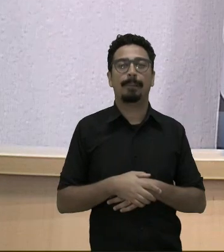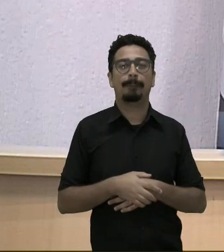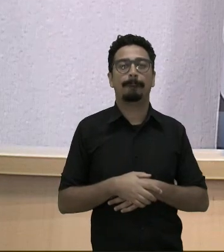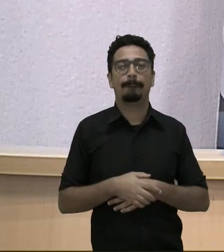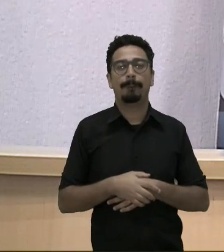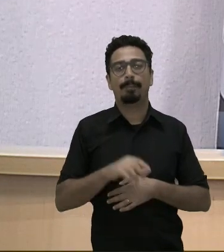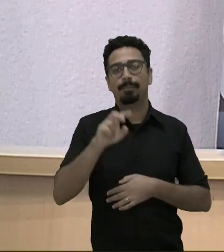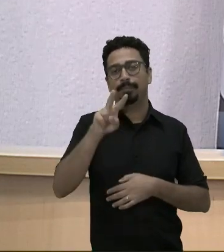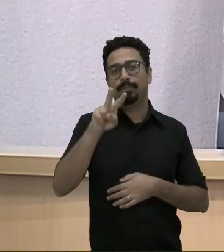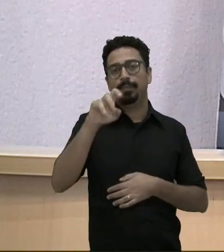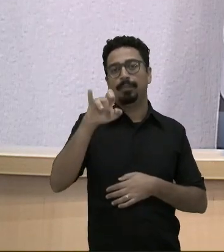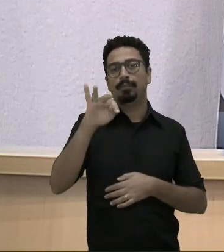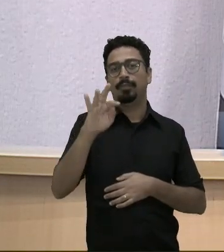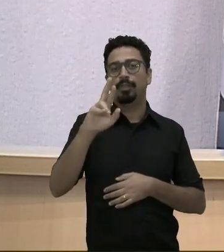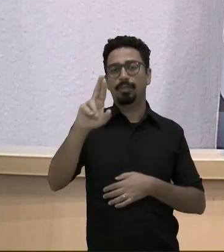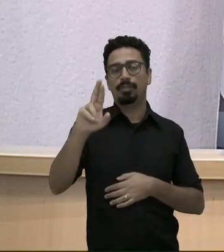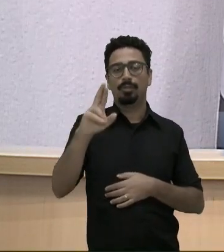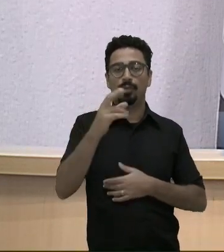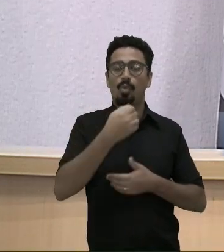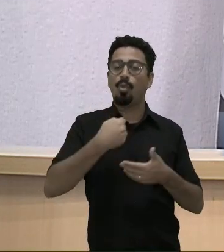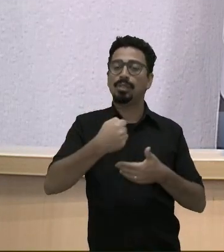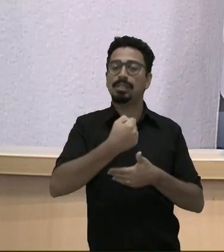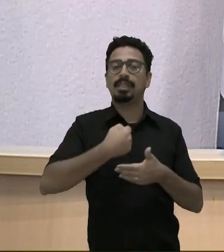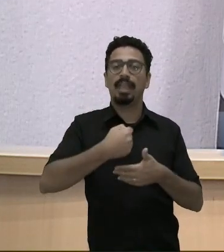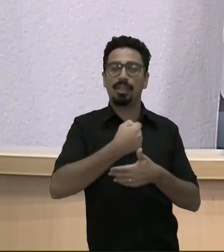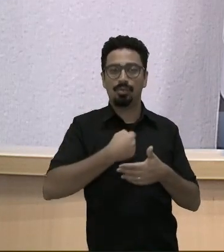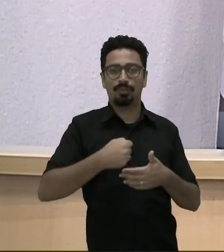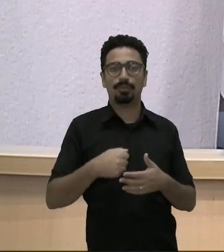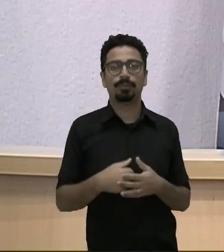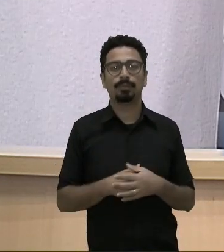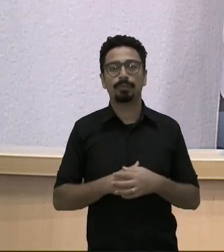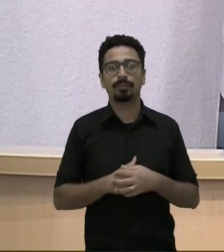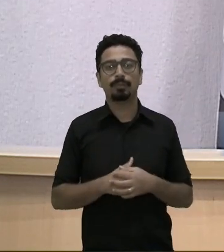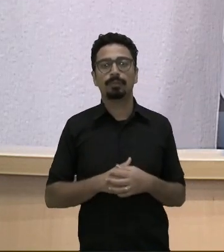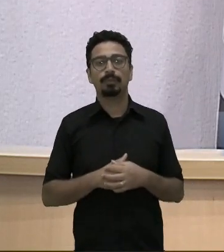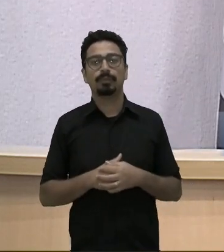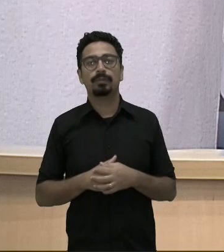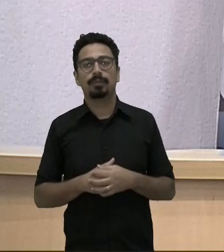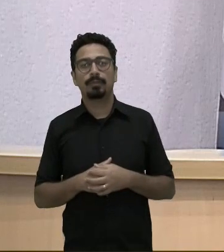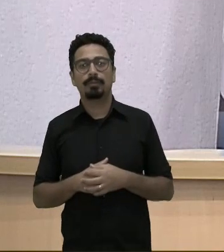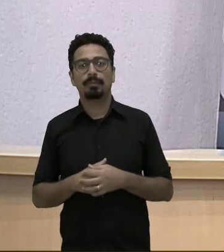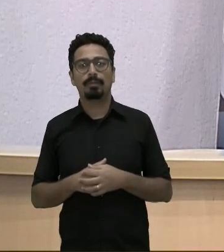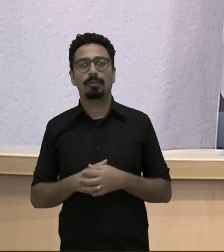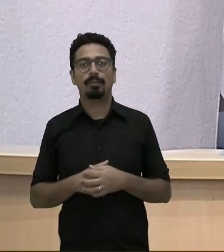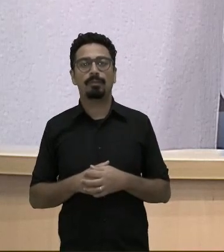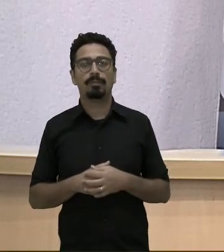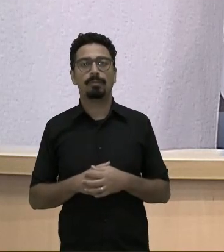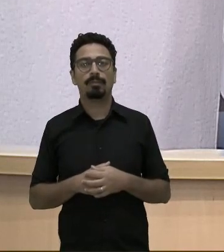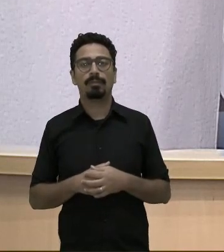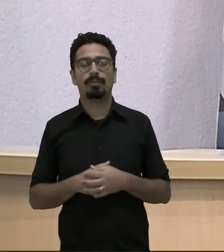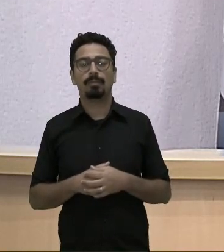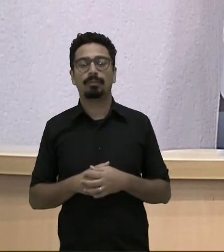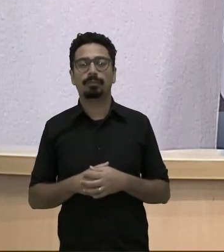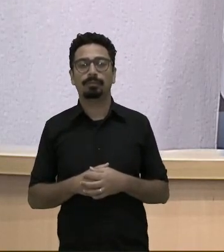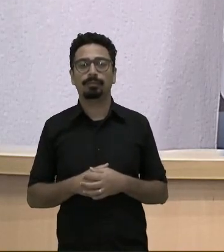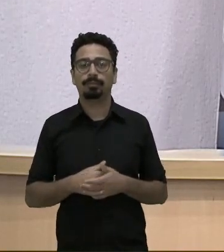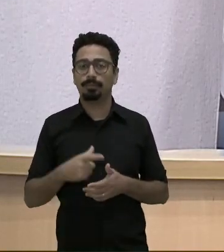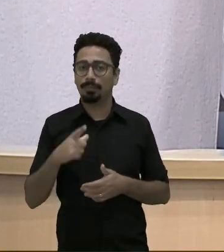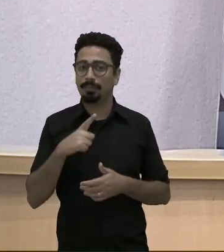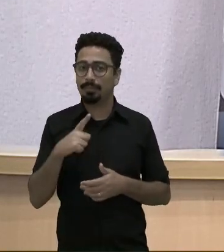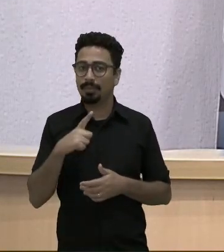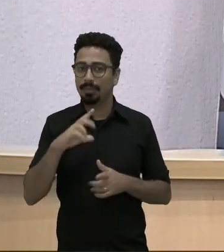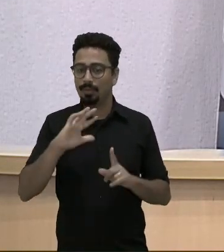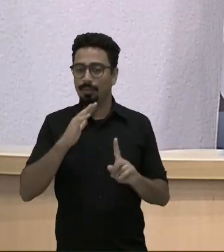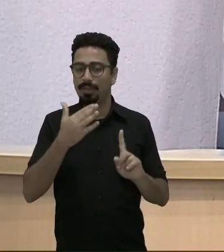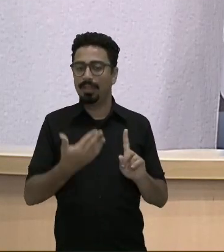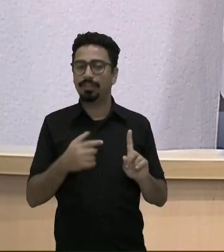senhor Vitor, cozinheiro, tá? Presta aí. Agora, tem muitos homenageados